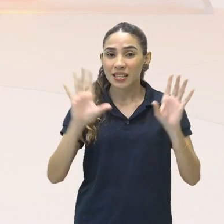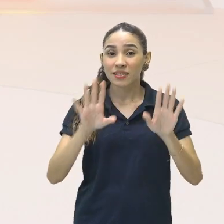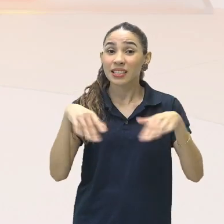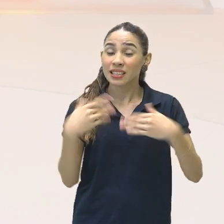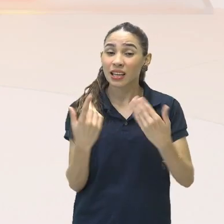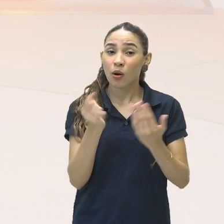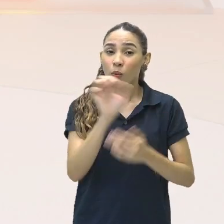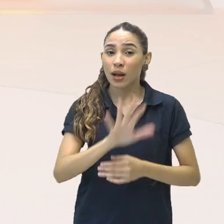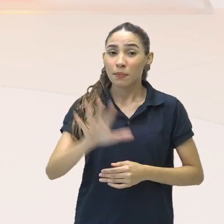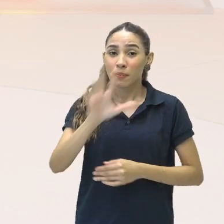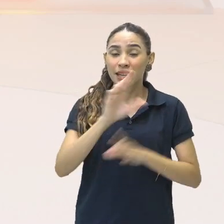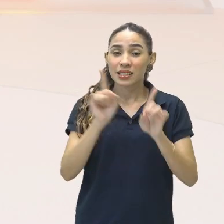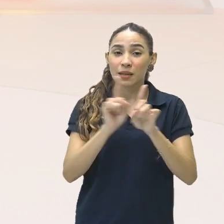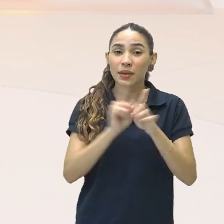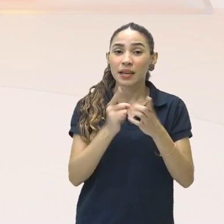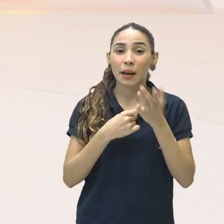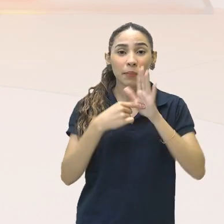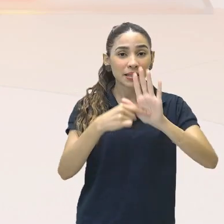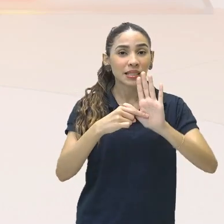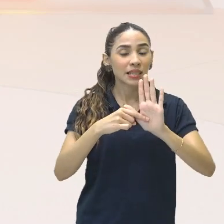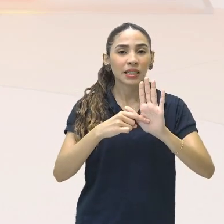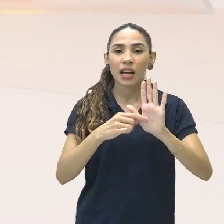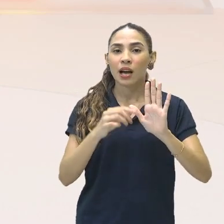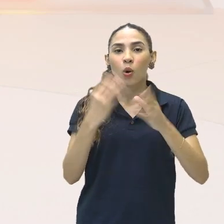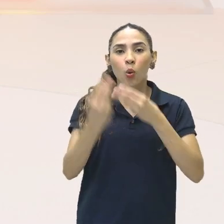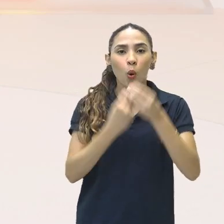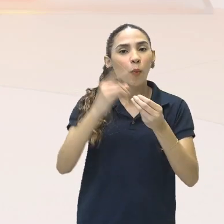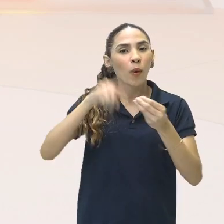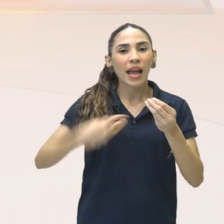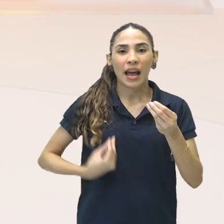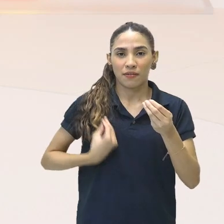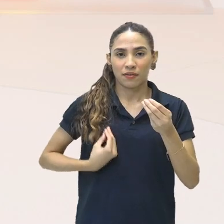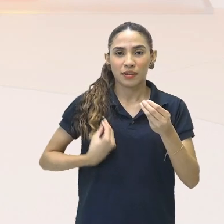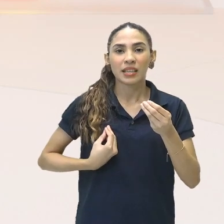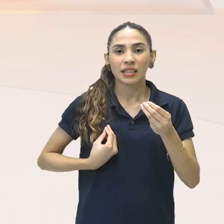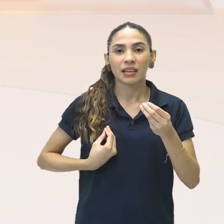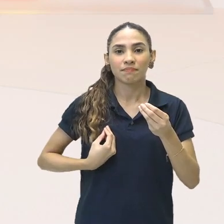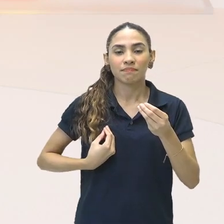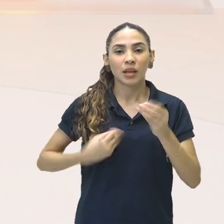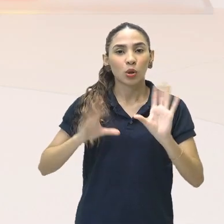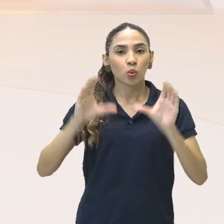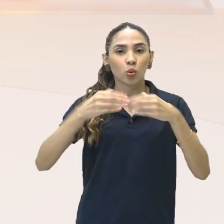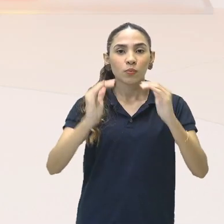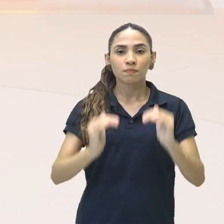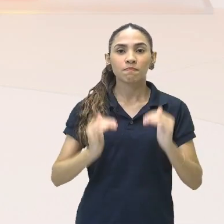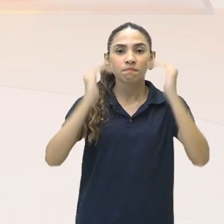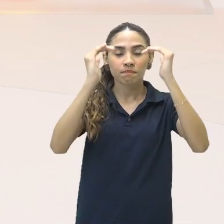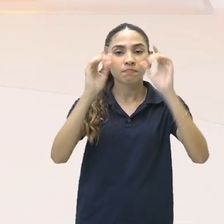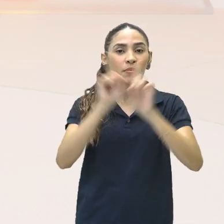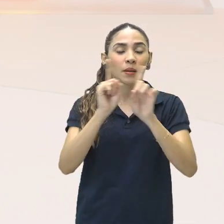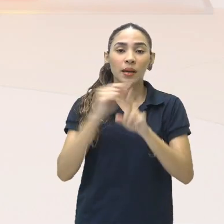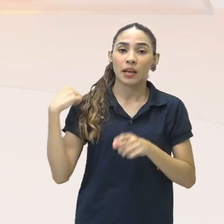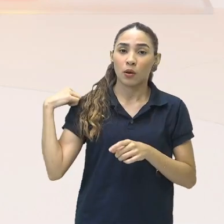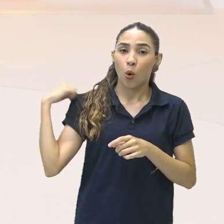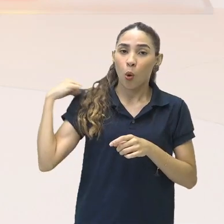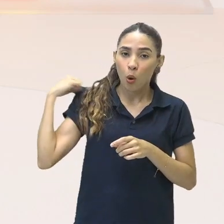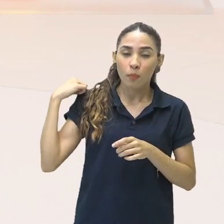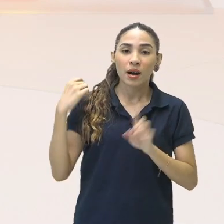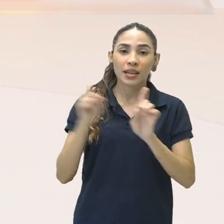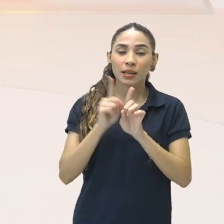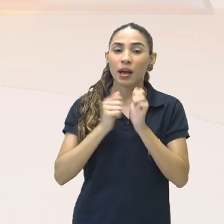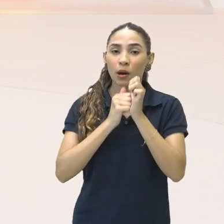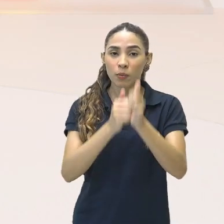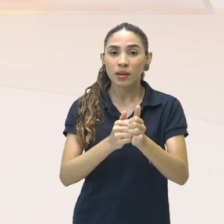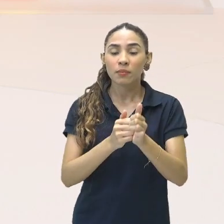também mostra a rotina da elite. A formalidade da vestimenta e o acompanhamento de escravizados